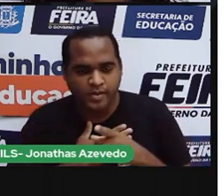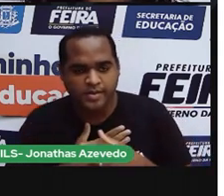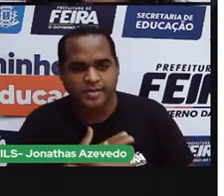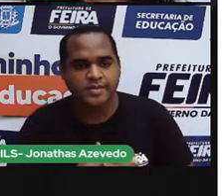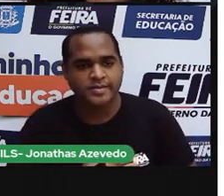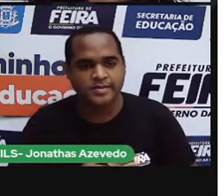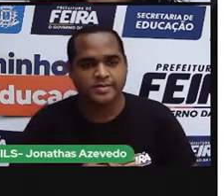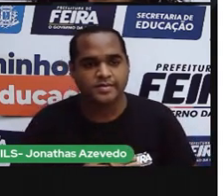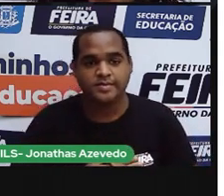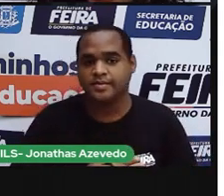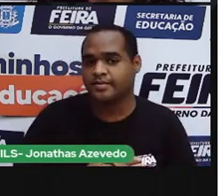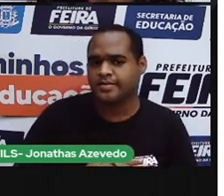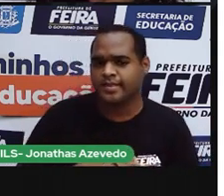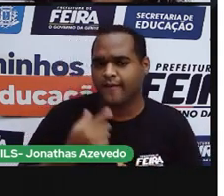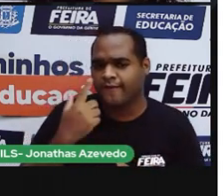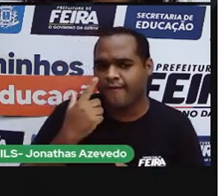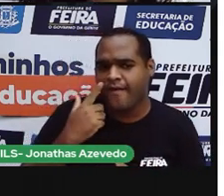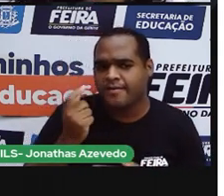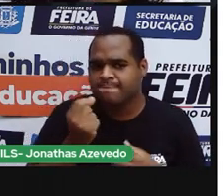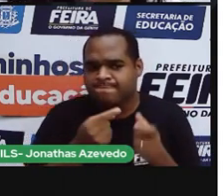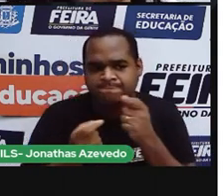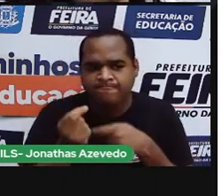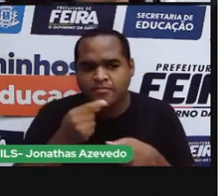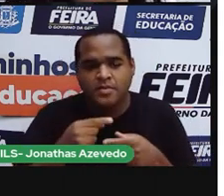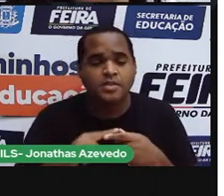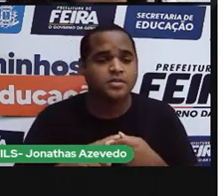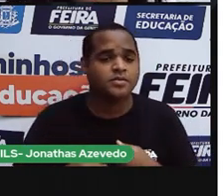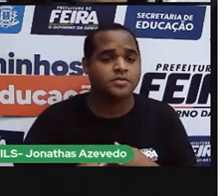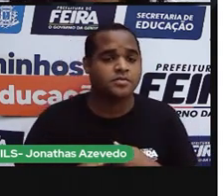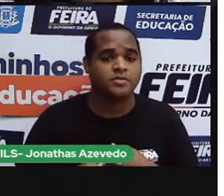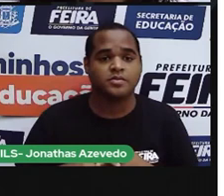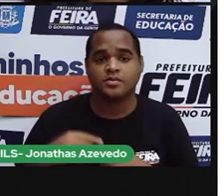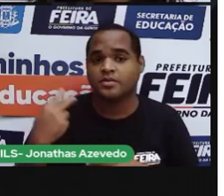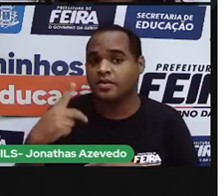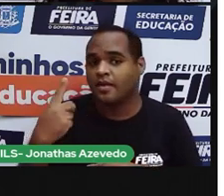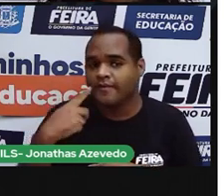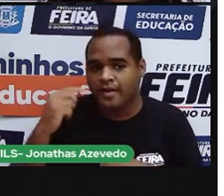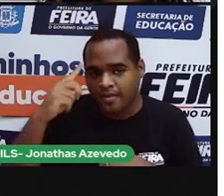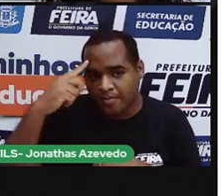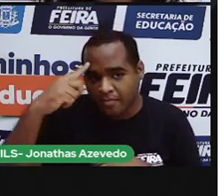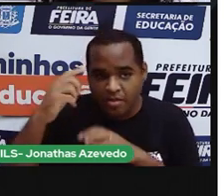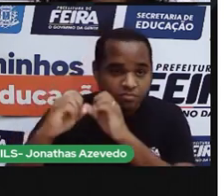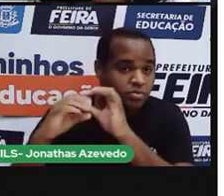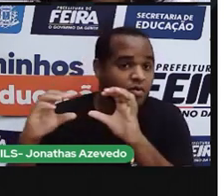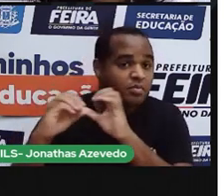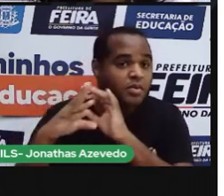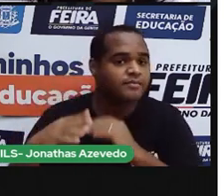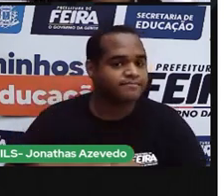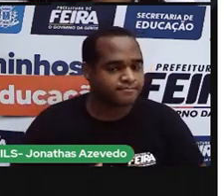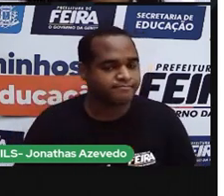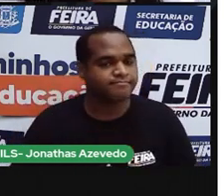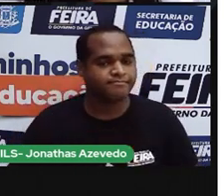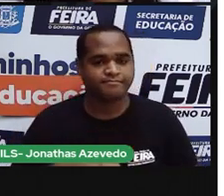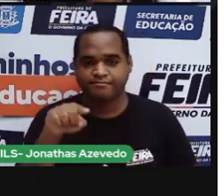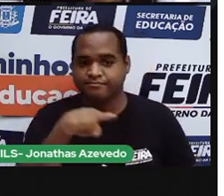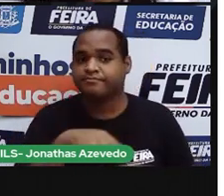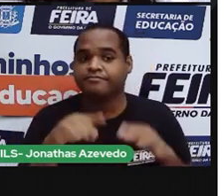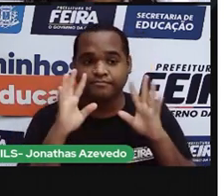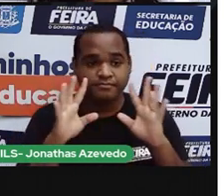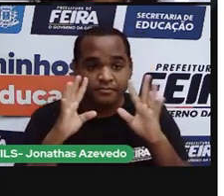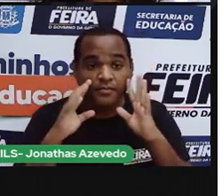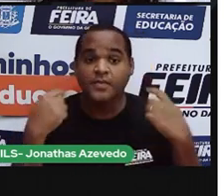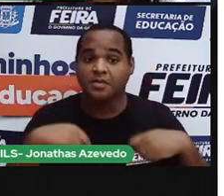Você gosta de uma charada? Você gosta de uma adivinha? Então preste bastante atenção que a prova vai